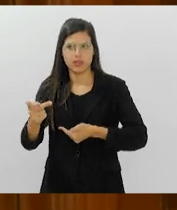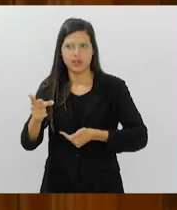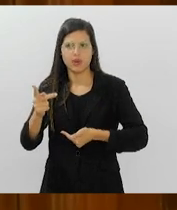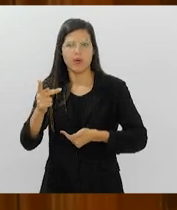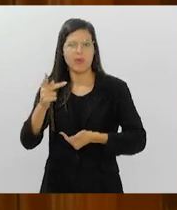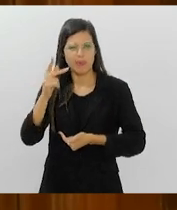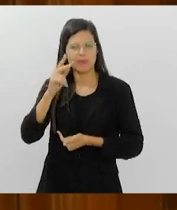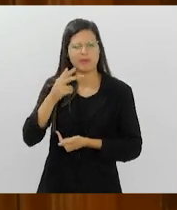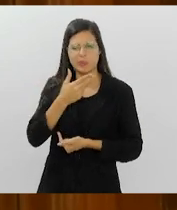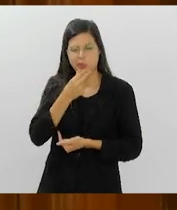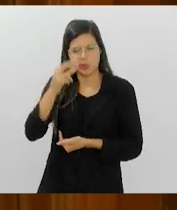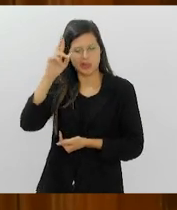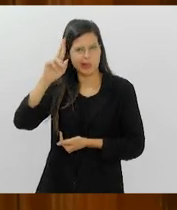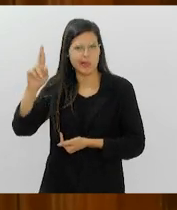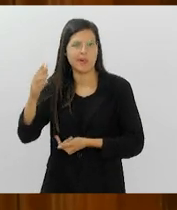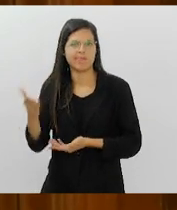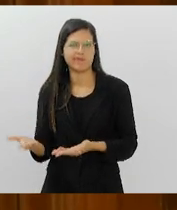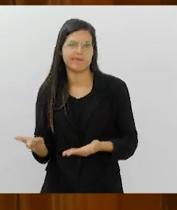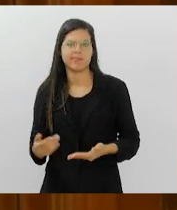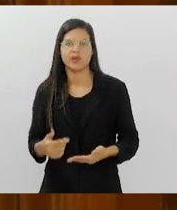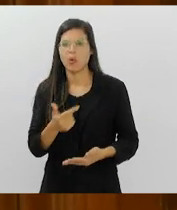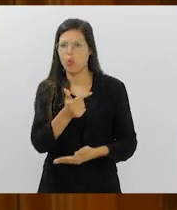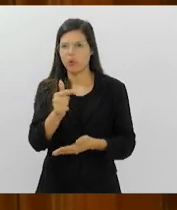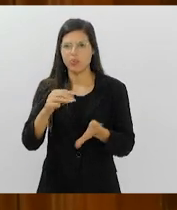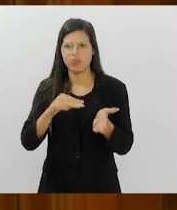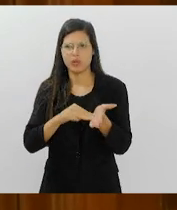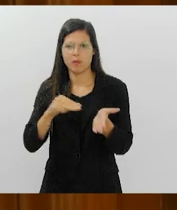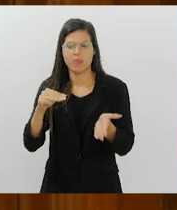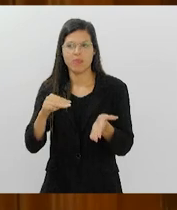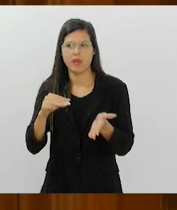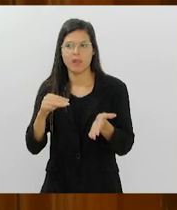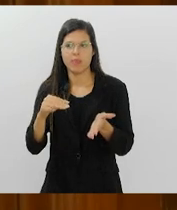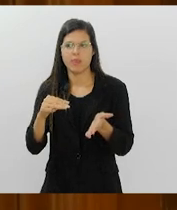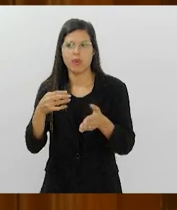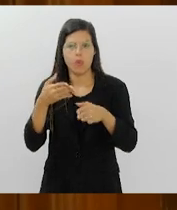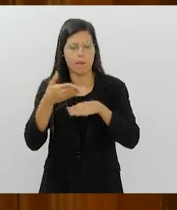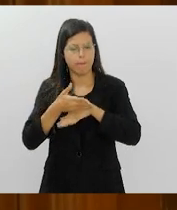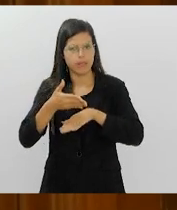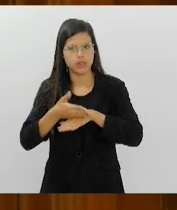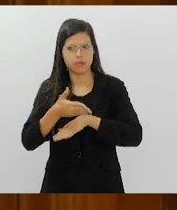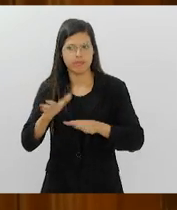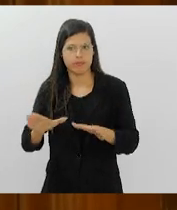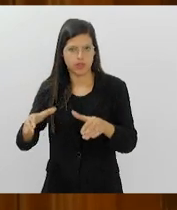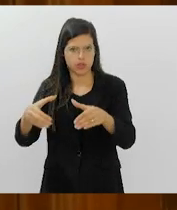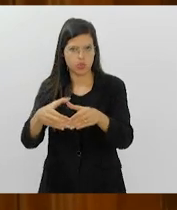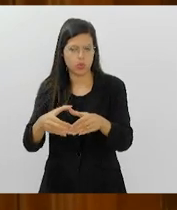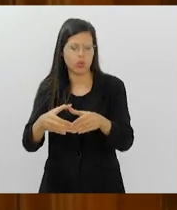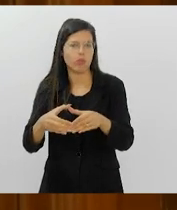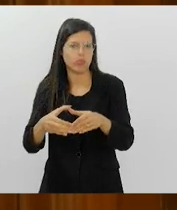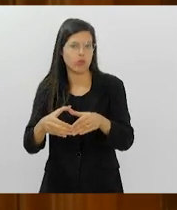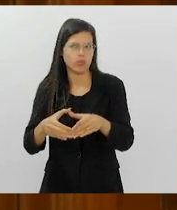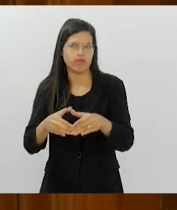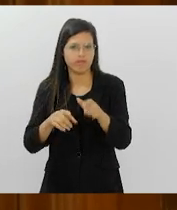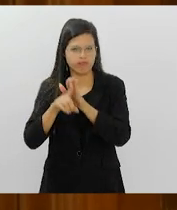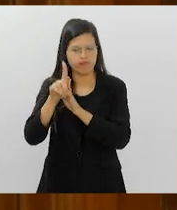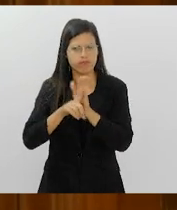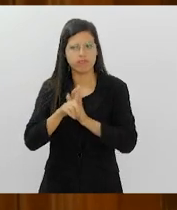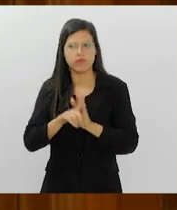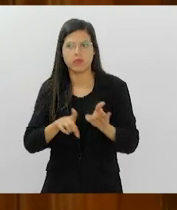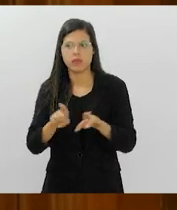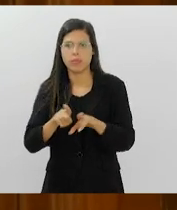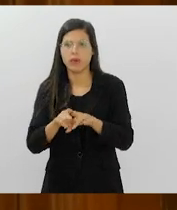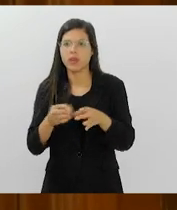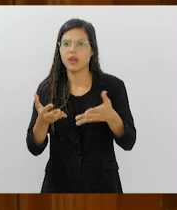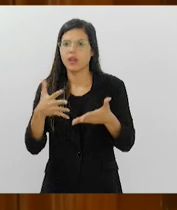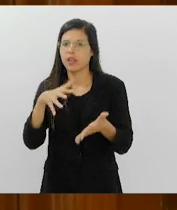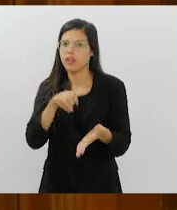parabéns pelo trabalho do senhor, e outros membros. Eu fazia parte desse grupo de trabalho, e também queria registrar aqui o nome